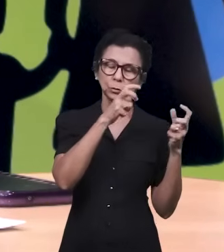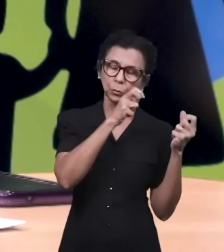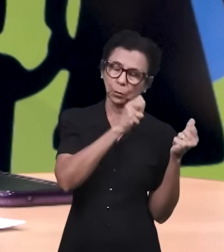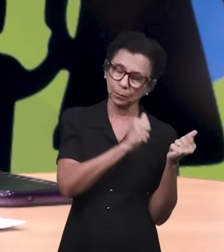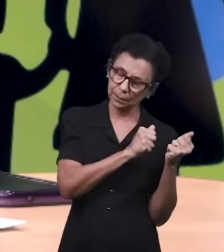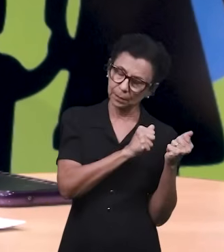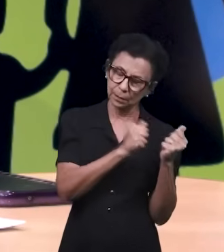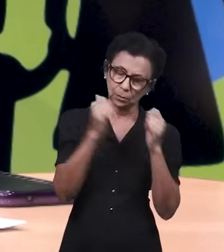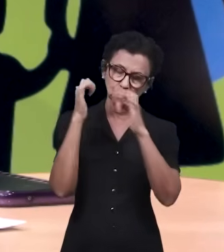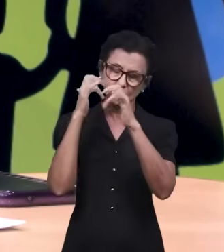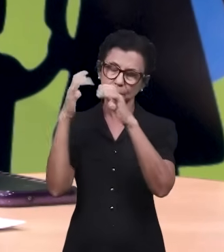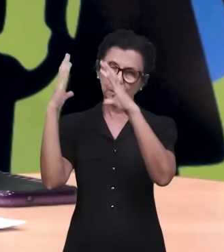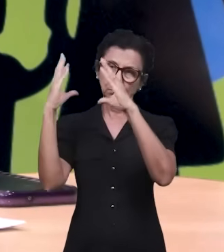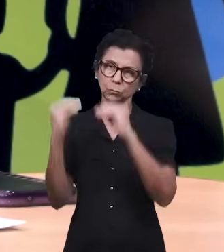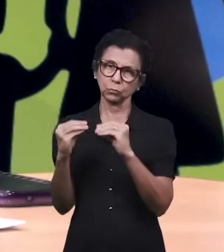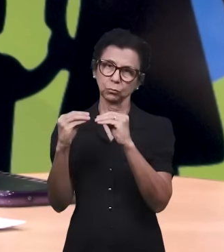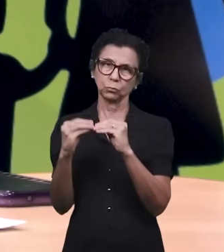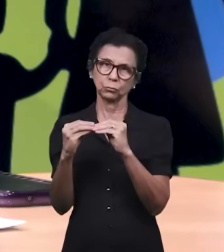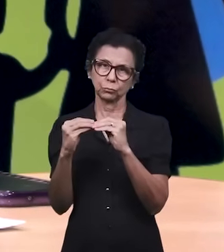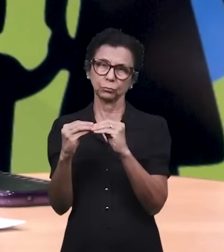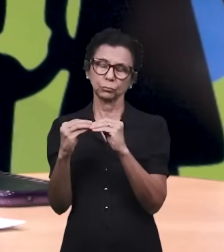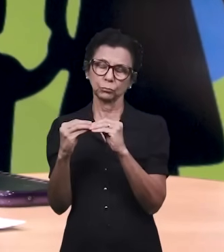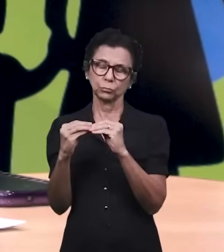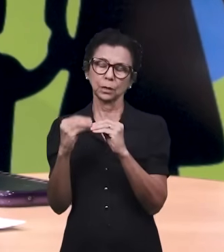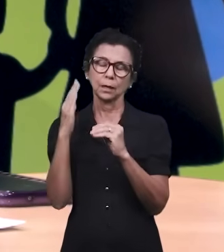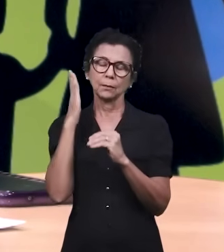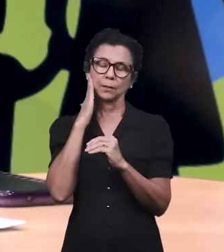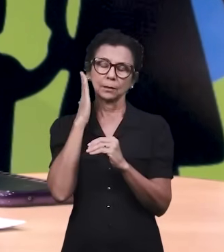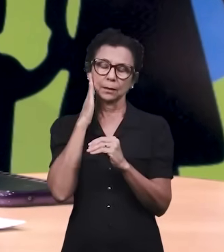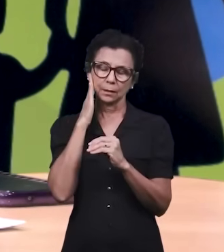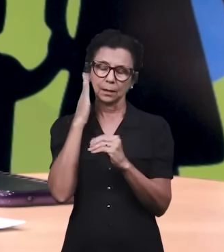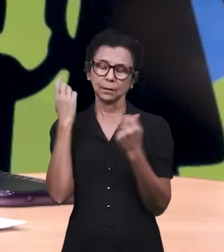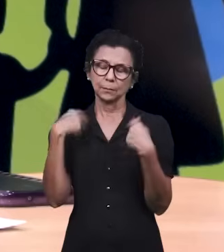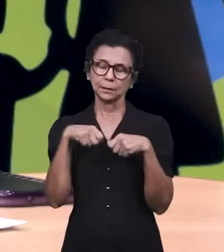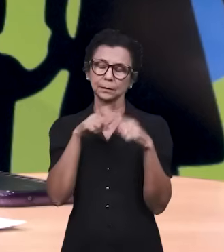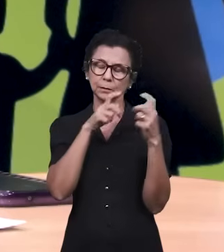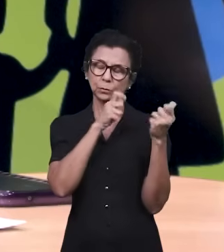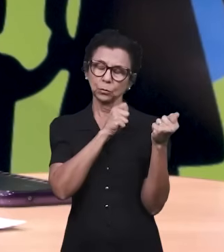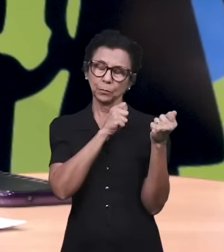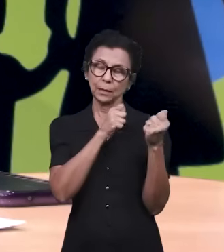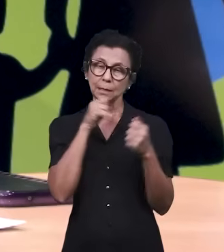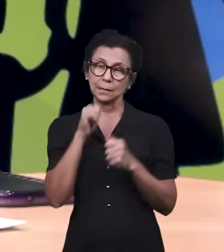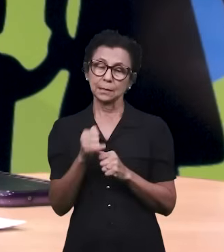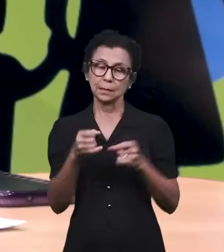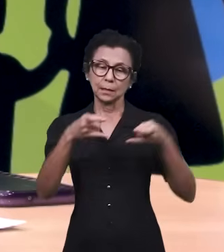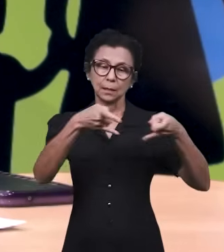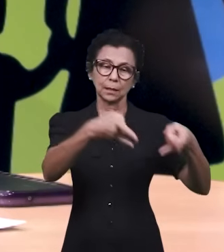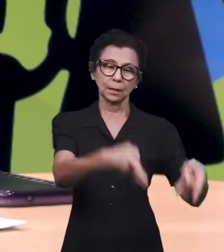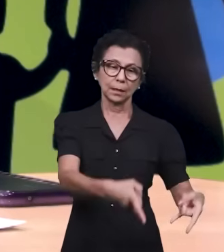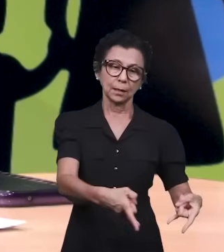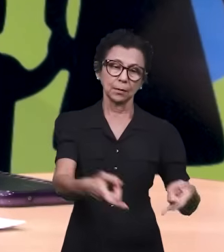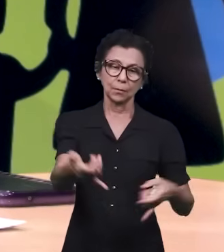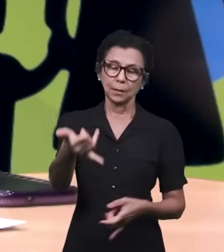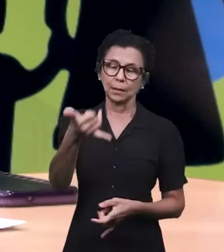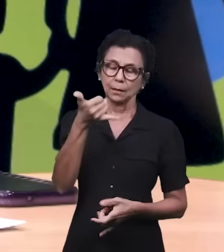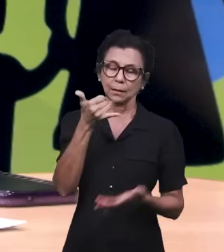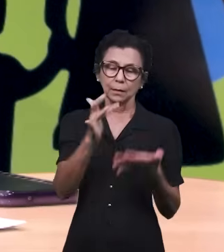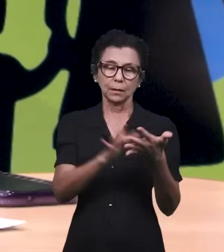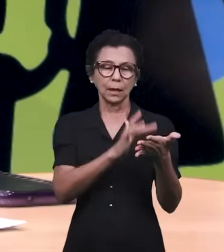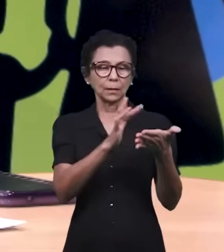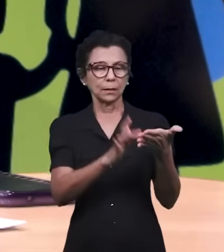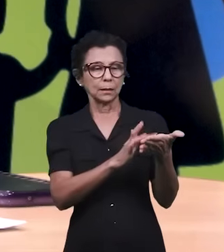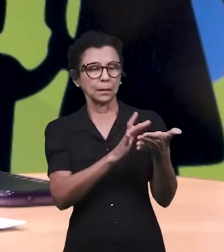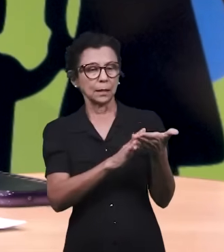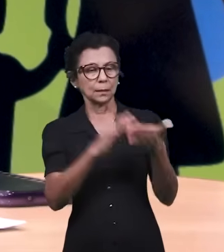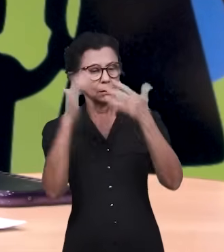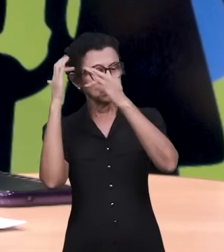do descanso. Quando a criança vai para a cama com a tela ligada, o cérebro entende que não precisa dormir.